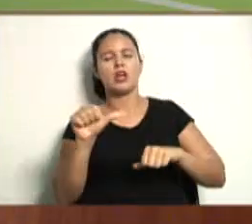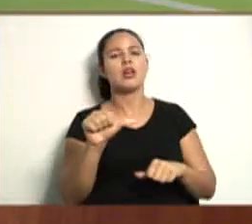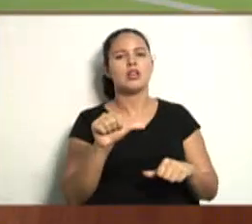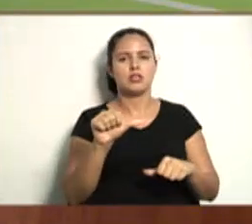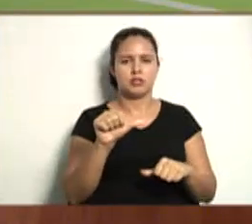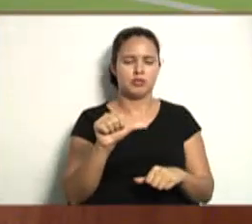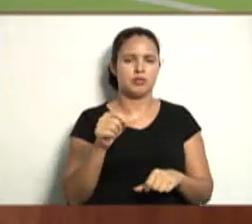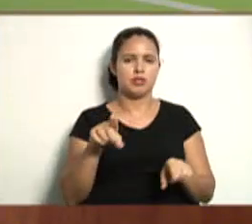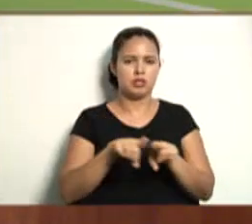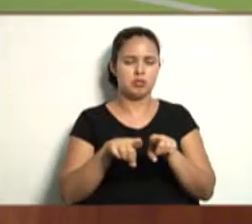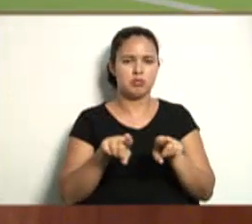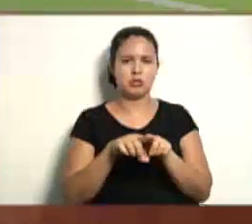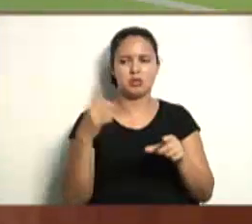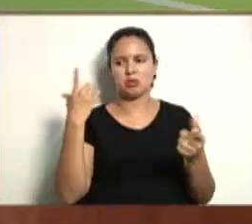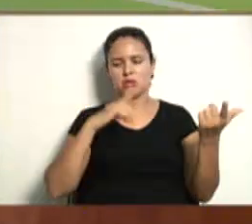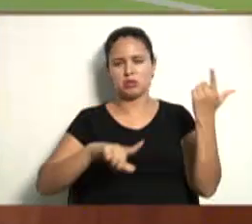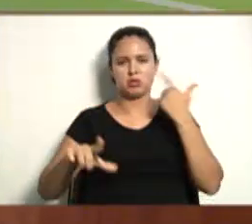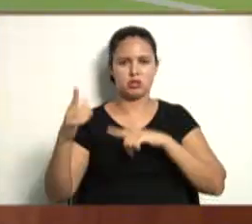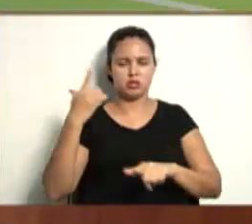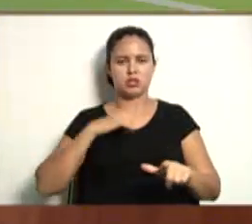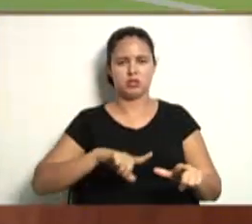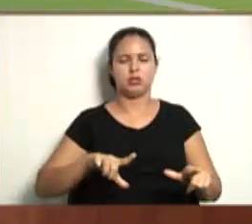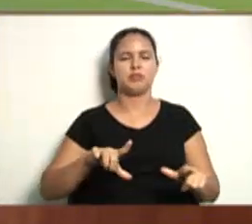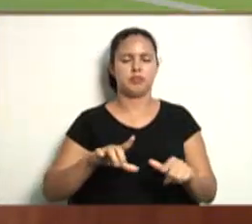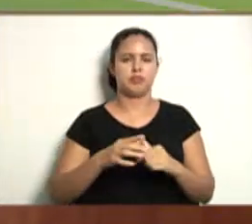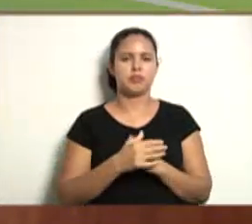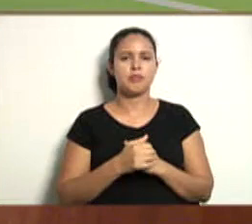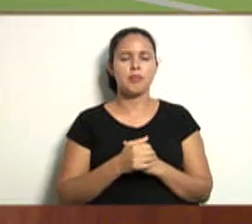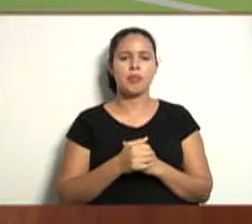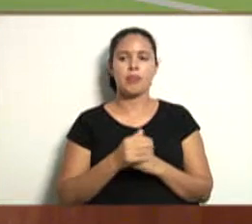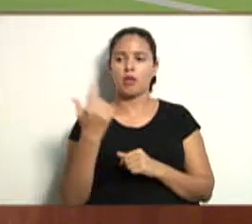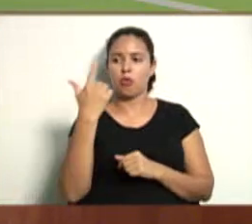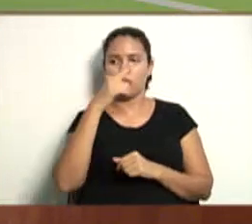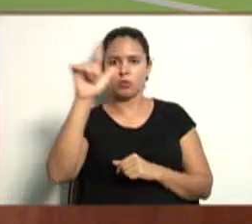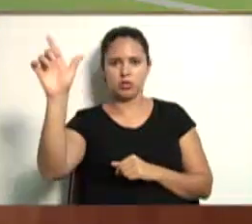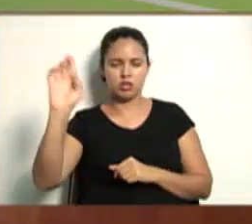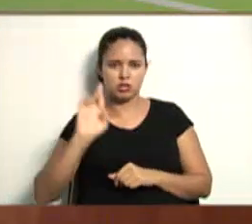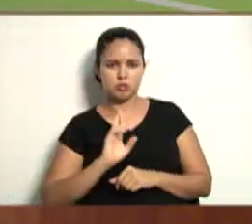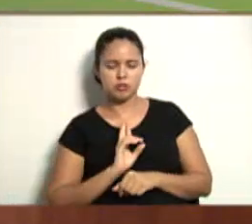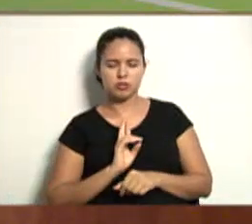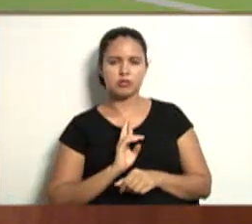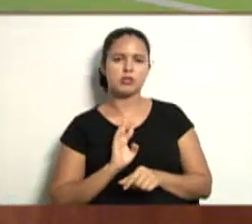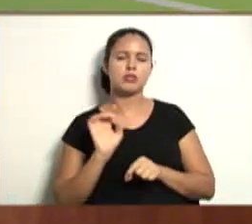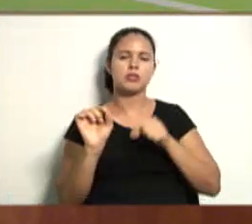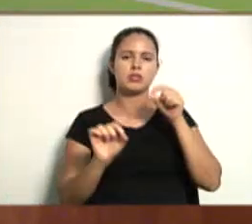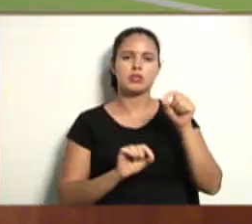si mesmo. E ainda tem mais uma, professora. Tem aqui ainda lá